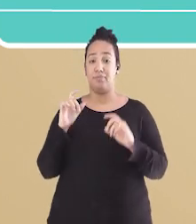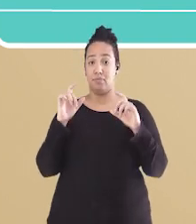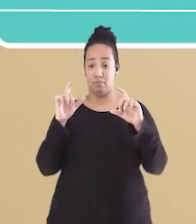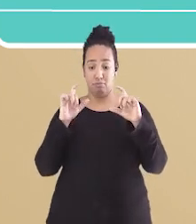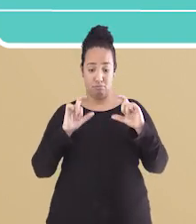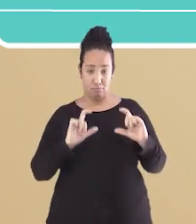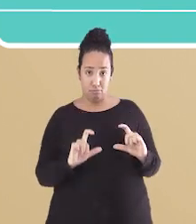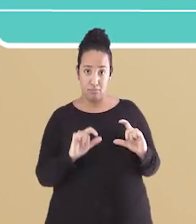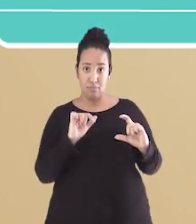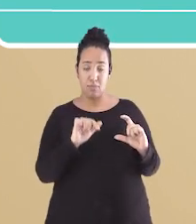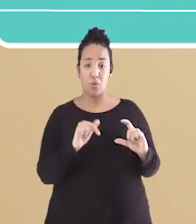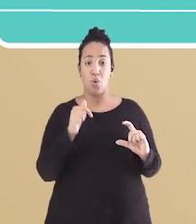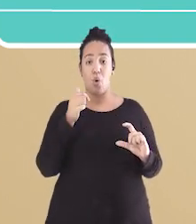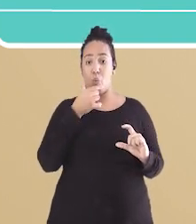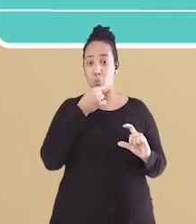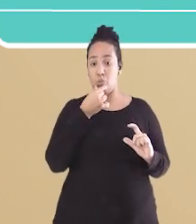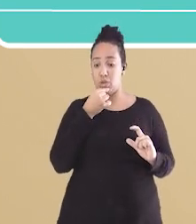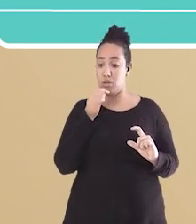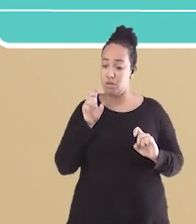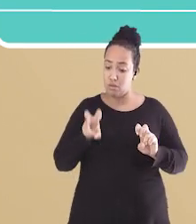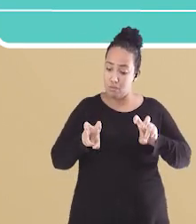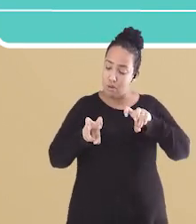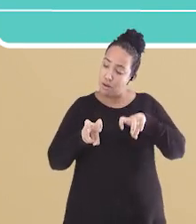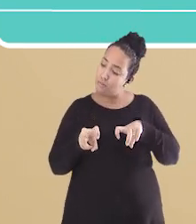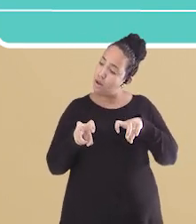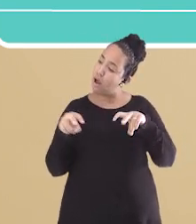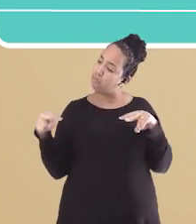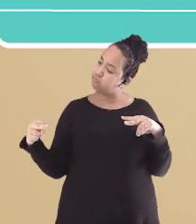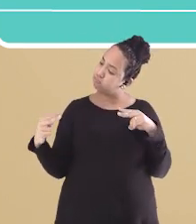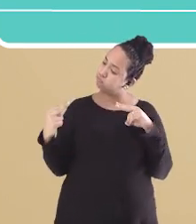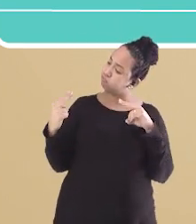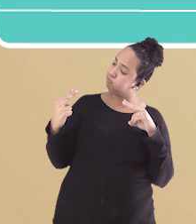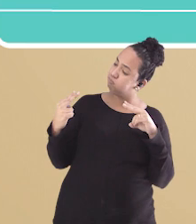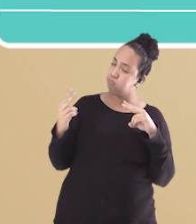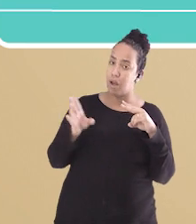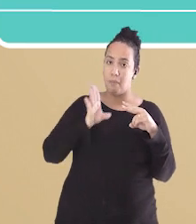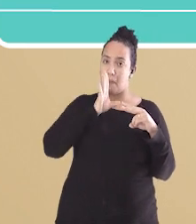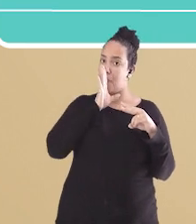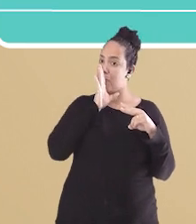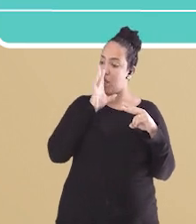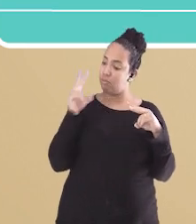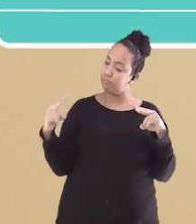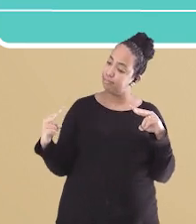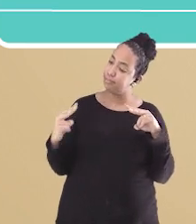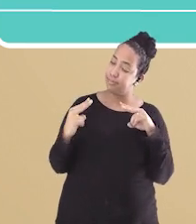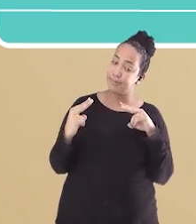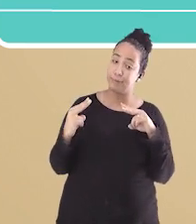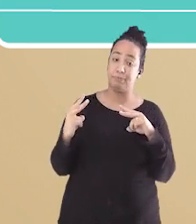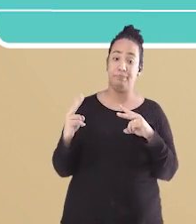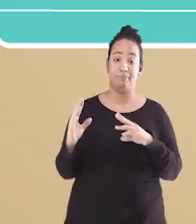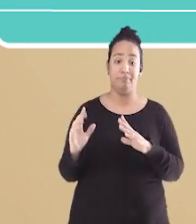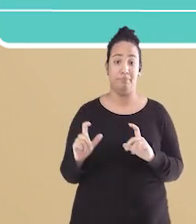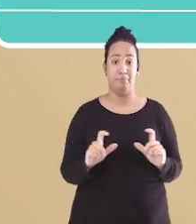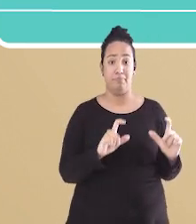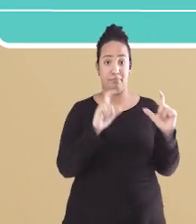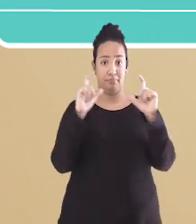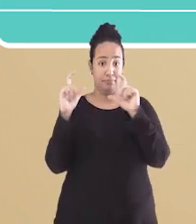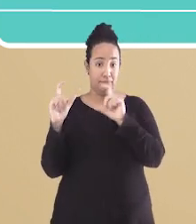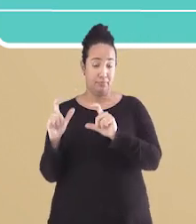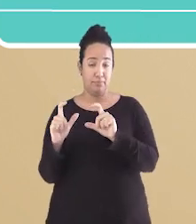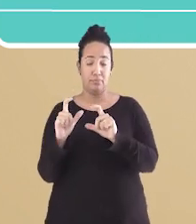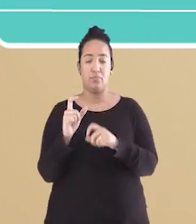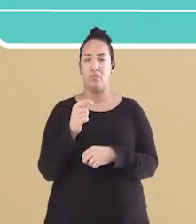senta ao lado da Magali e fica olhando para ela sem dizer nada. No terceiro quadrinho,